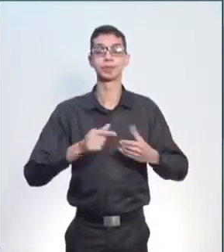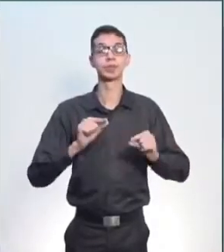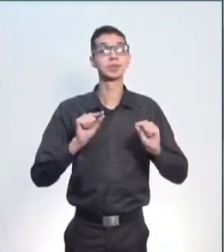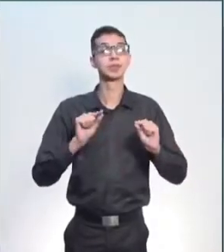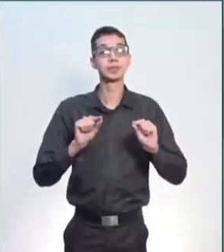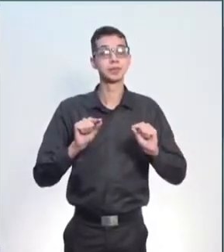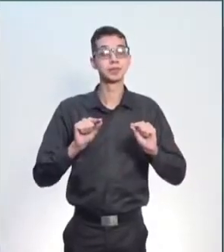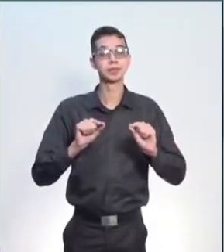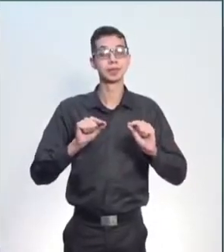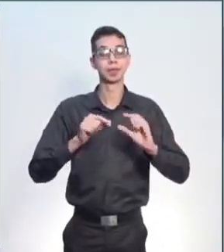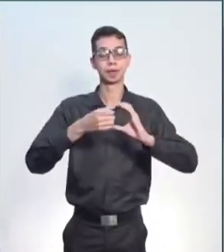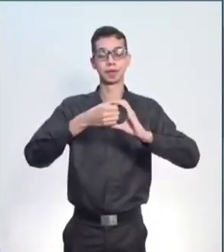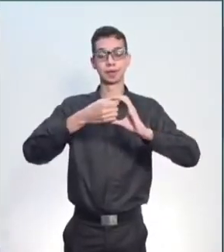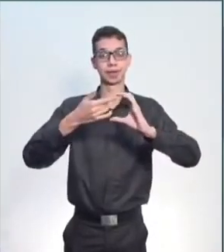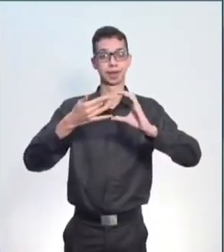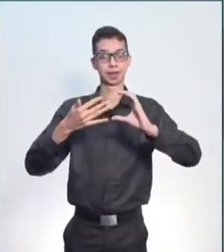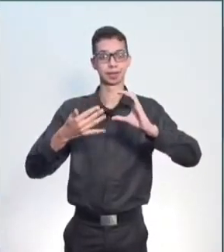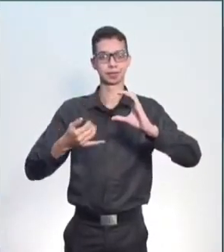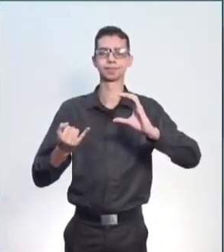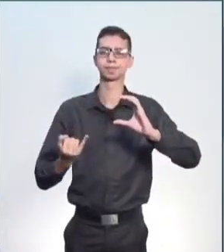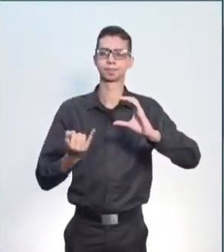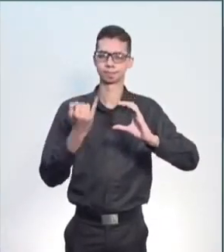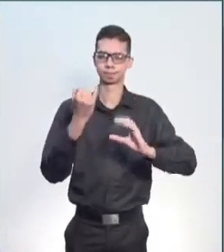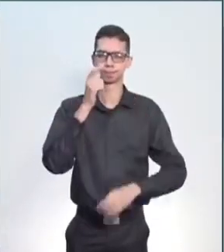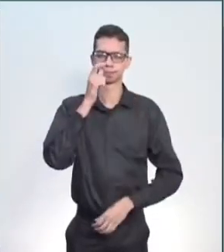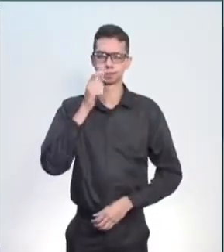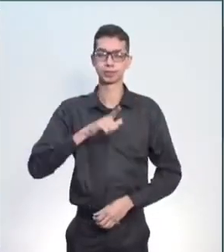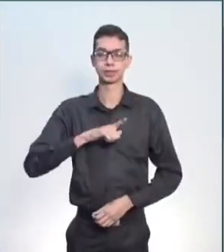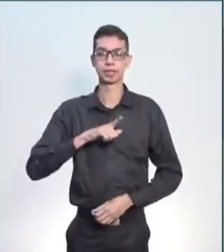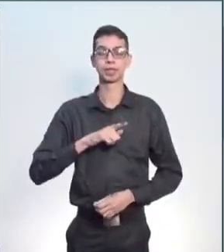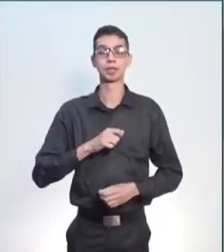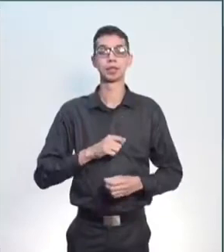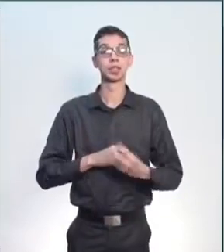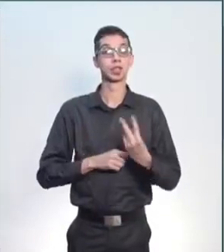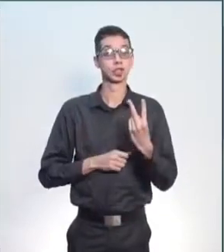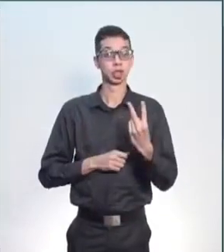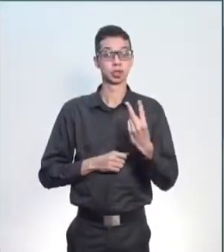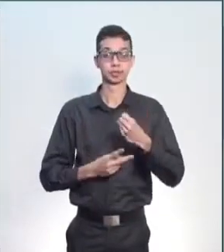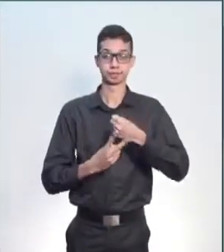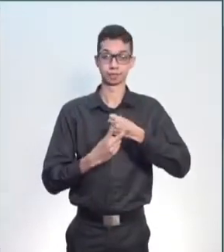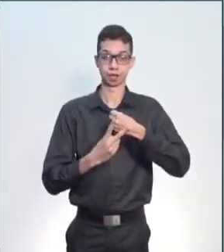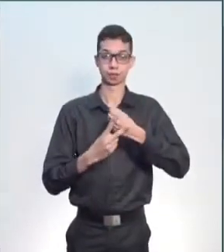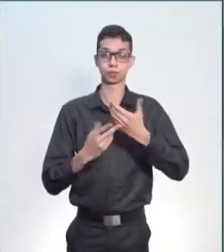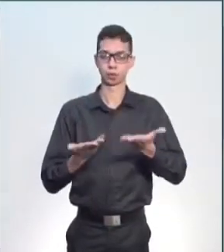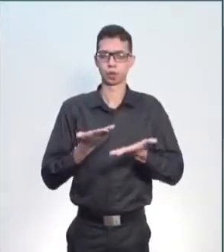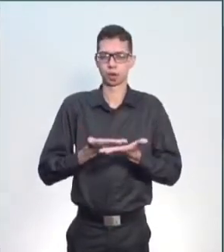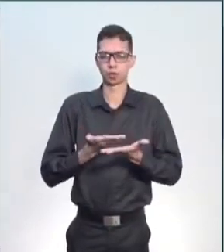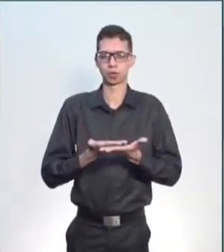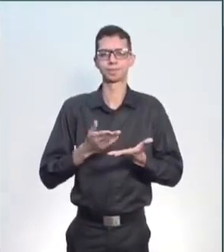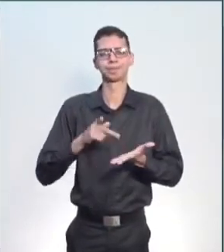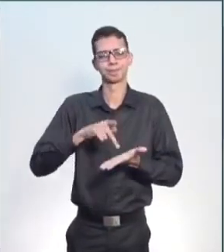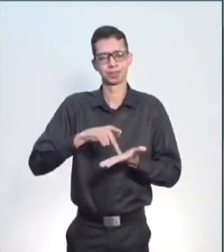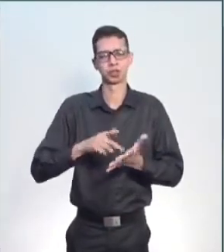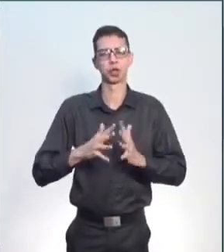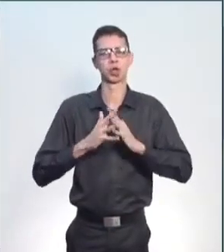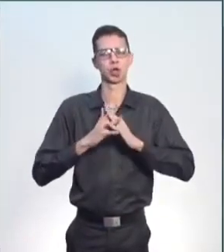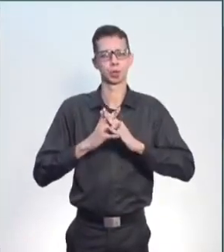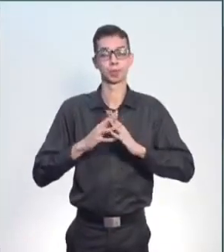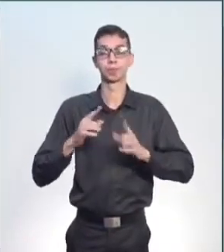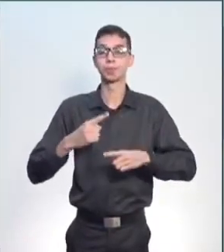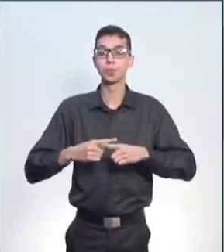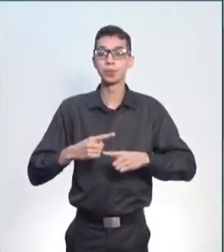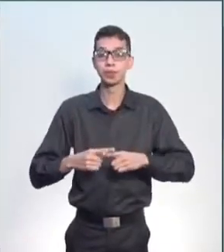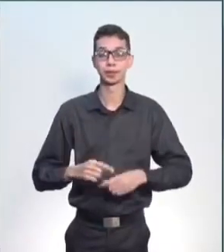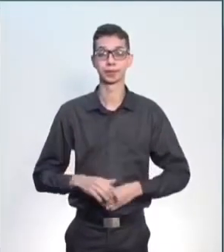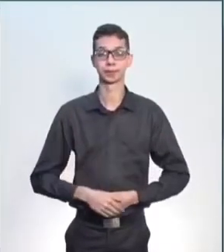característica interessante. Ela apresenta dois verbos. Então, vai ser uma aula bem complexa, na medida em que, primeiro, nós